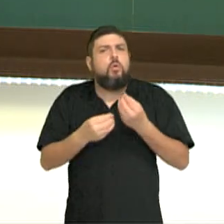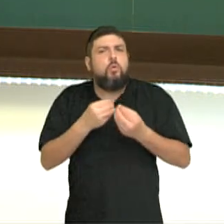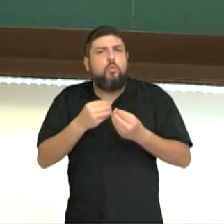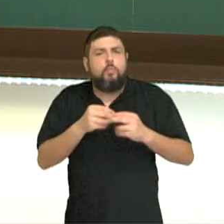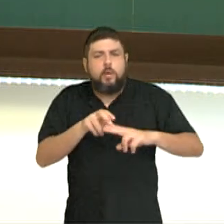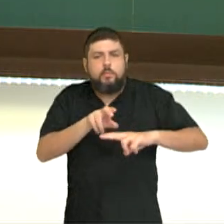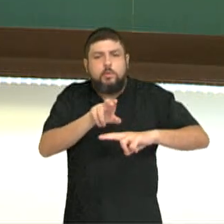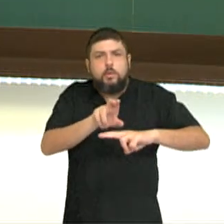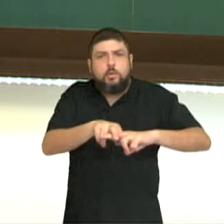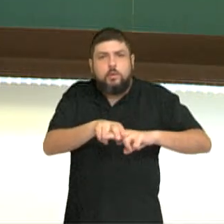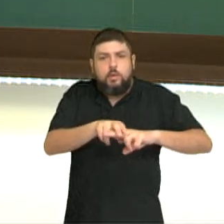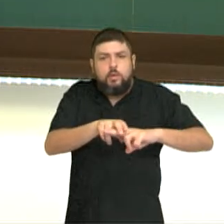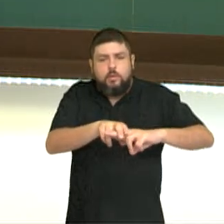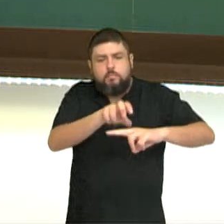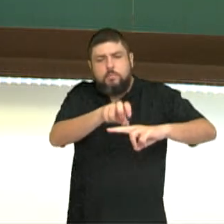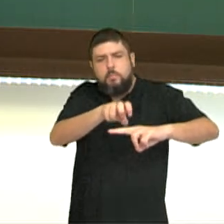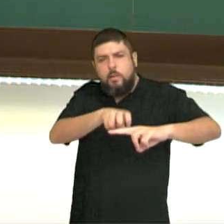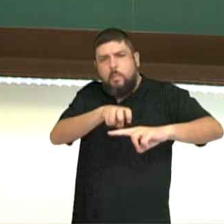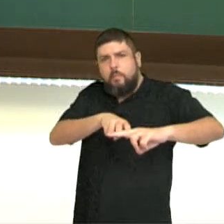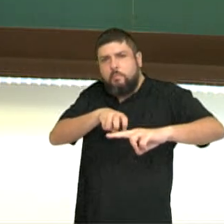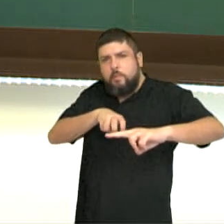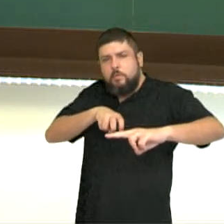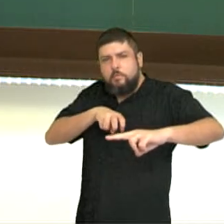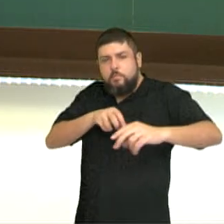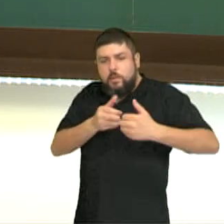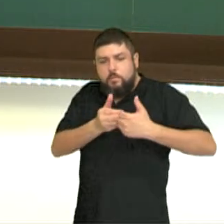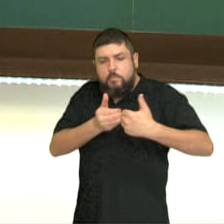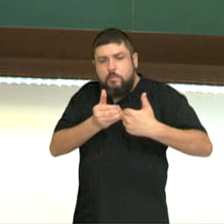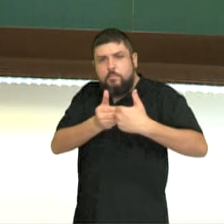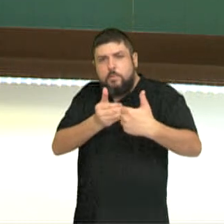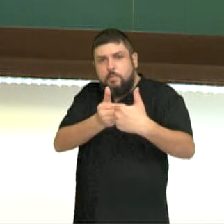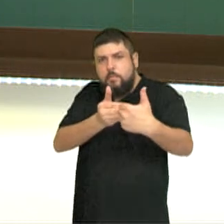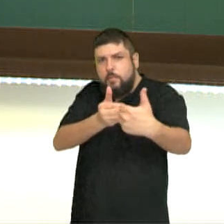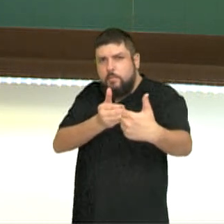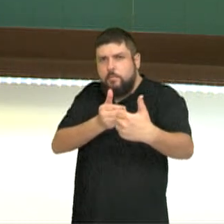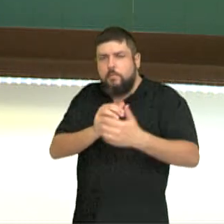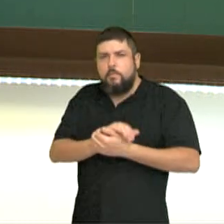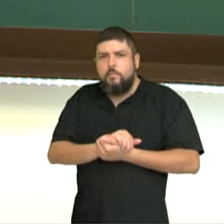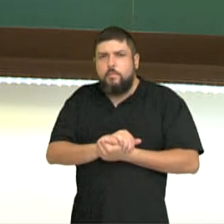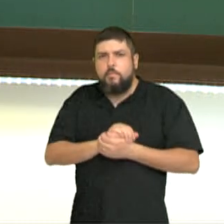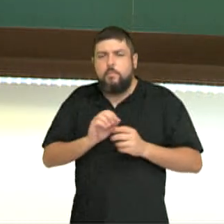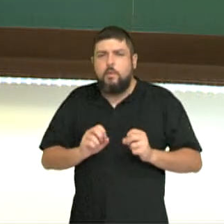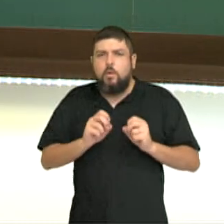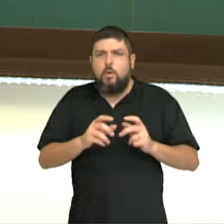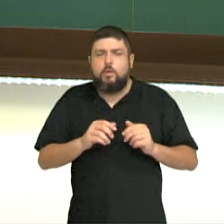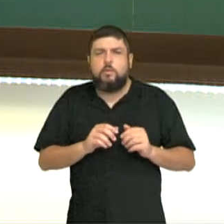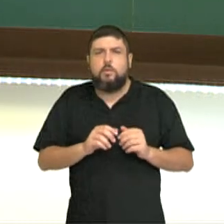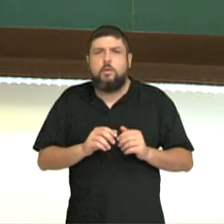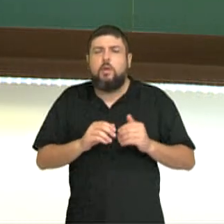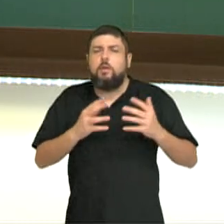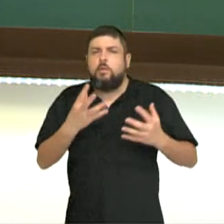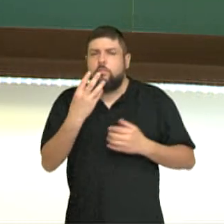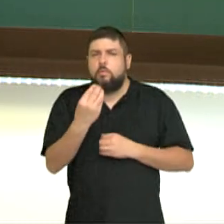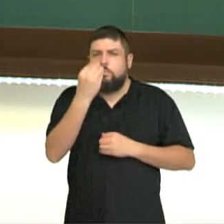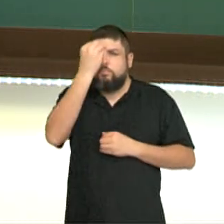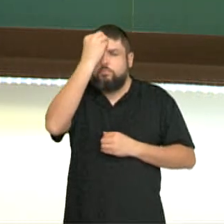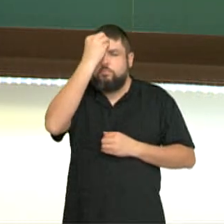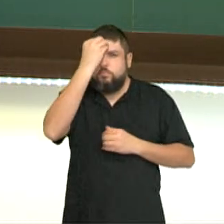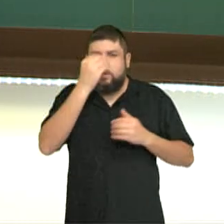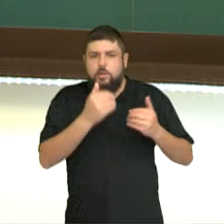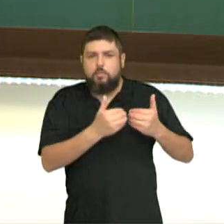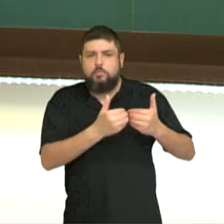Coordenadamente nas carteiras. Eles são independentes. Então, mentalize. Coordenado é independente.